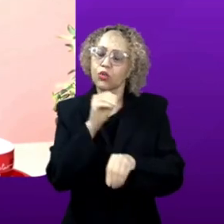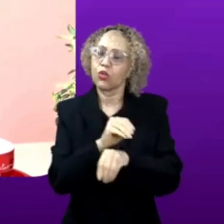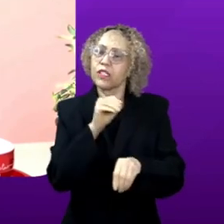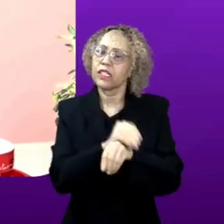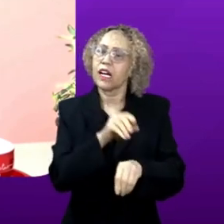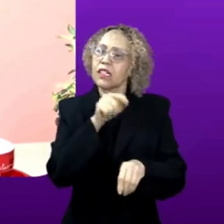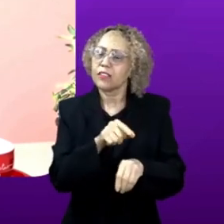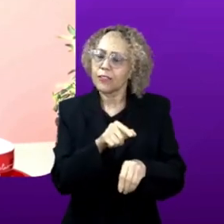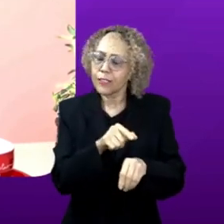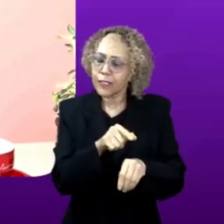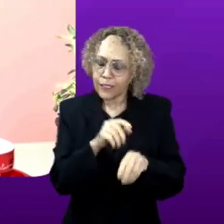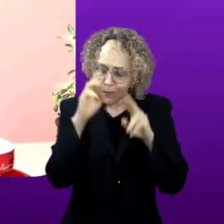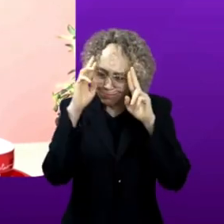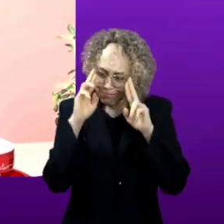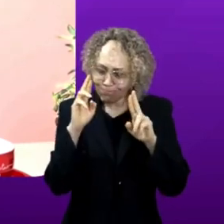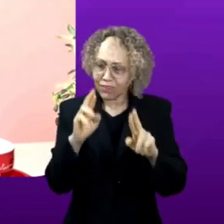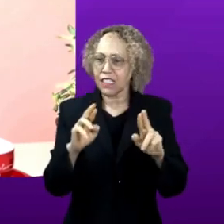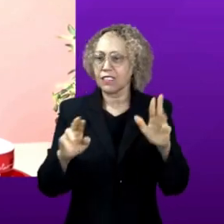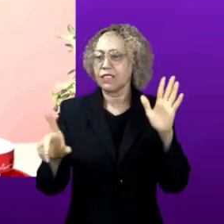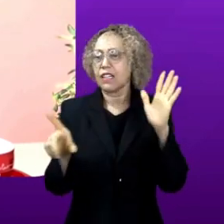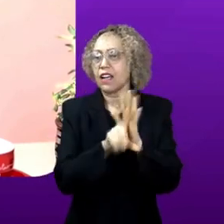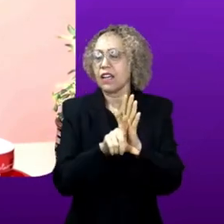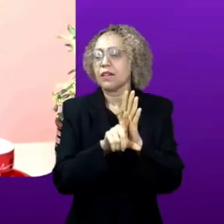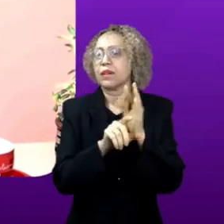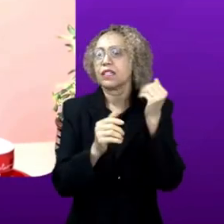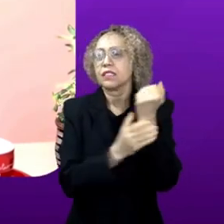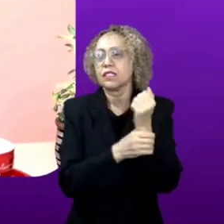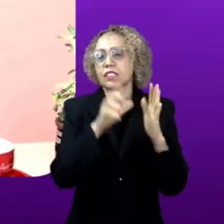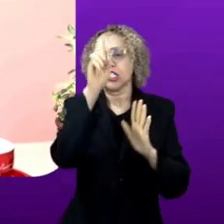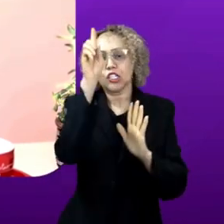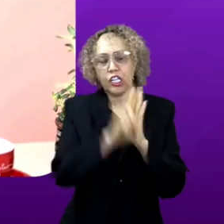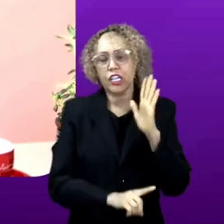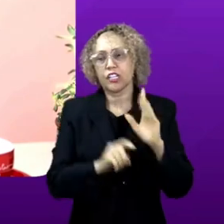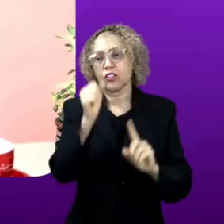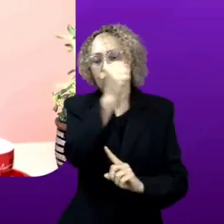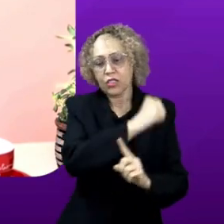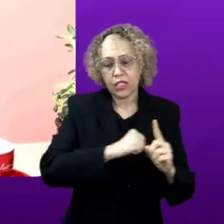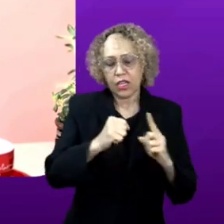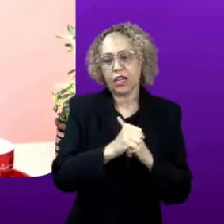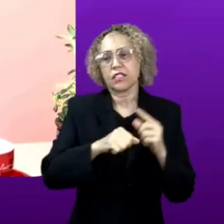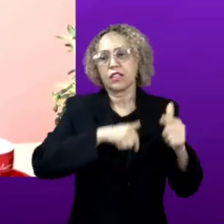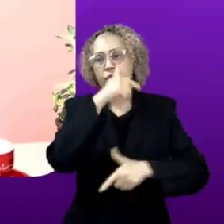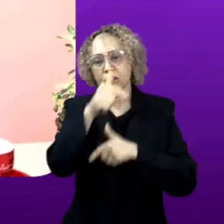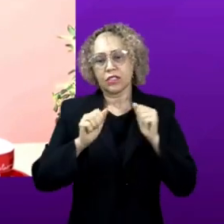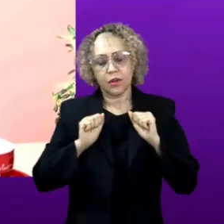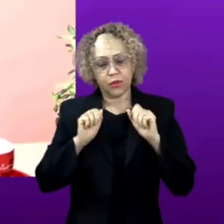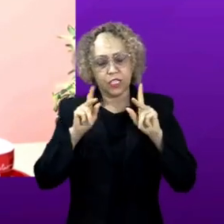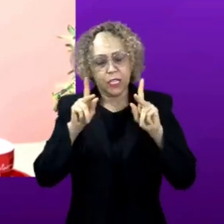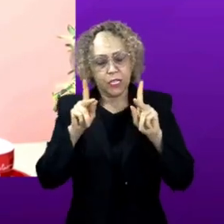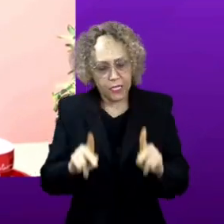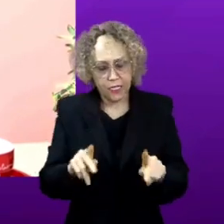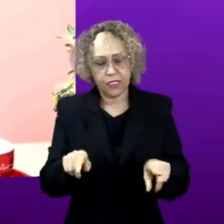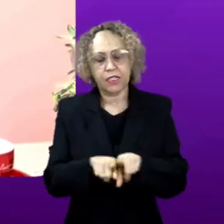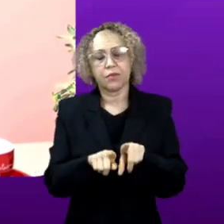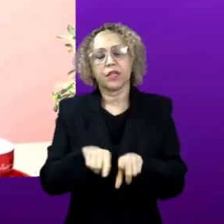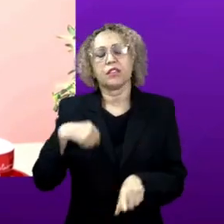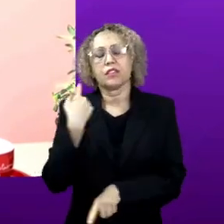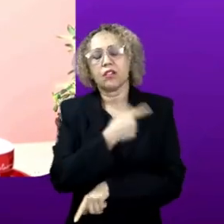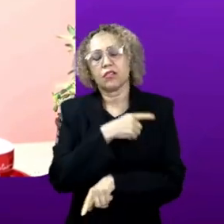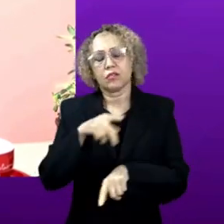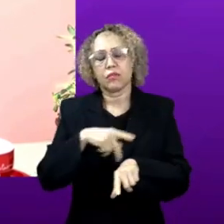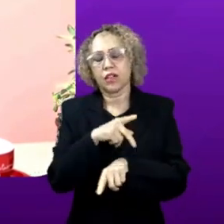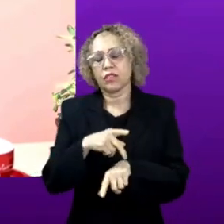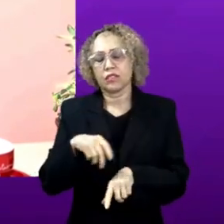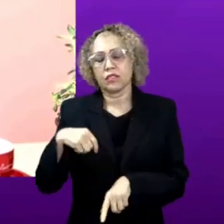para a garantia de direitos sociais, trabalhistas e aposentadoria no nosso país. Não é possível que nós,